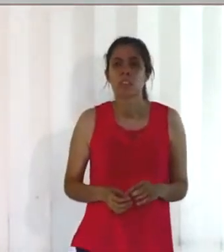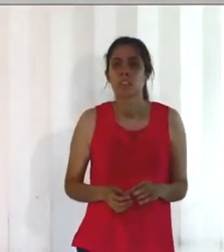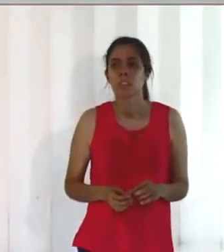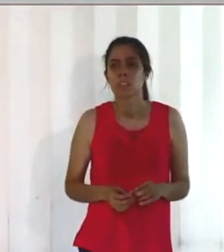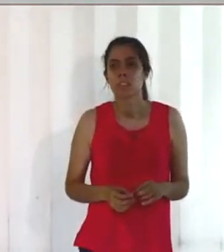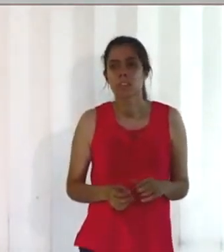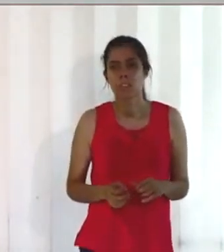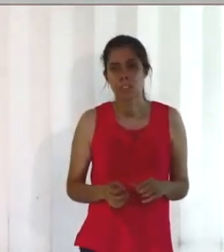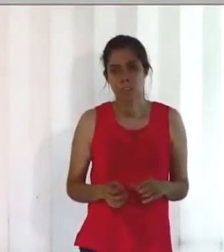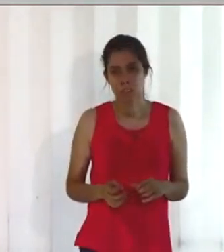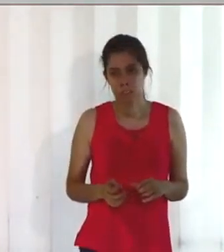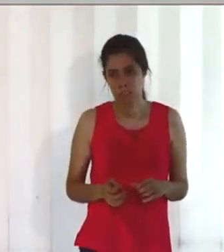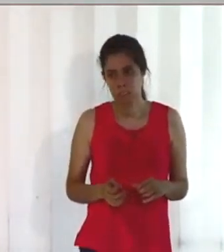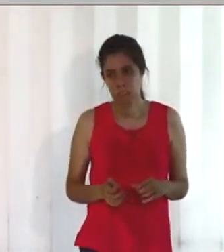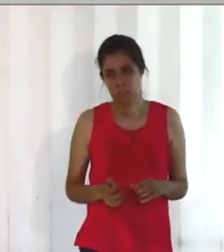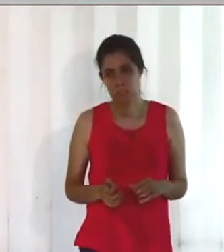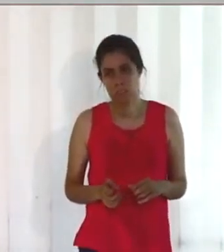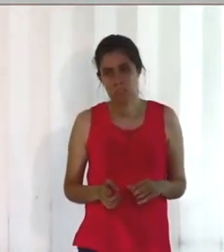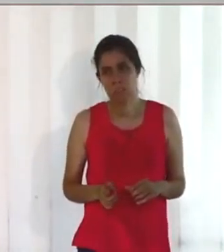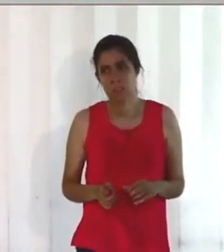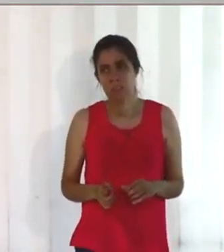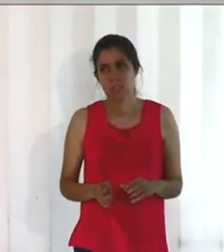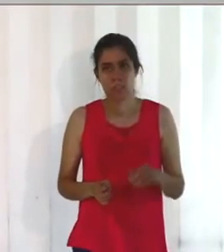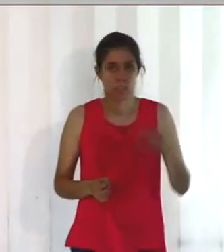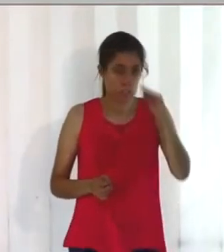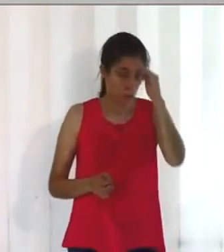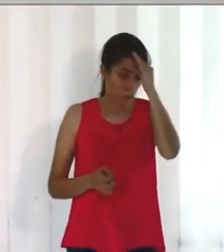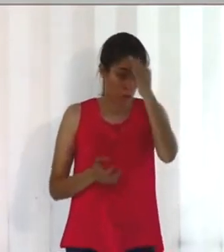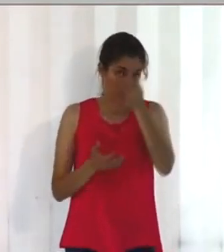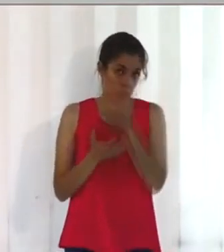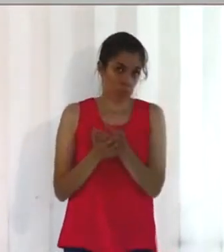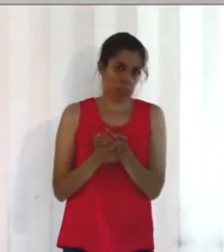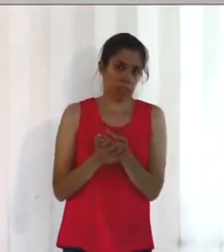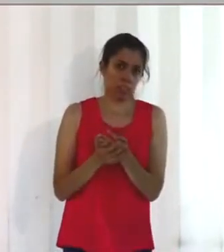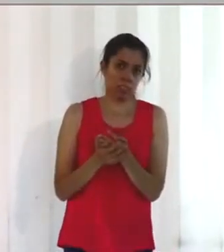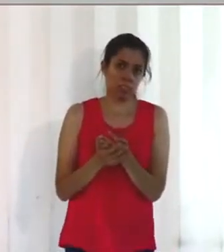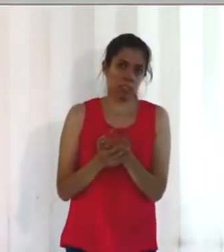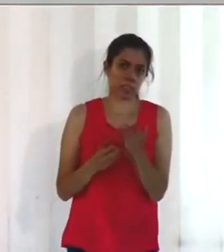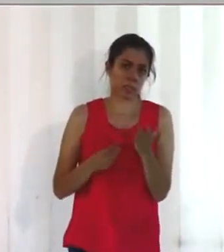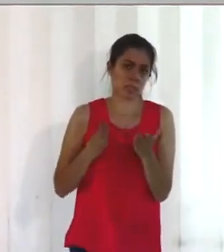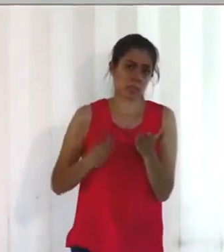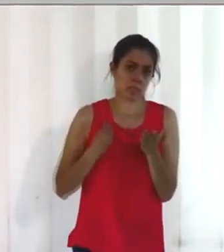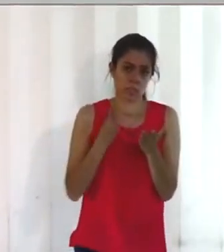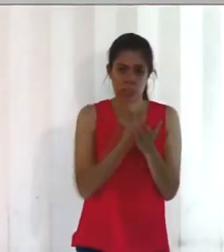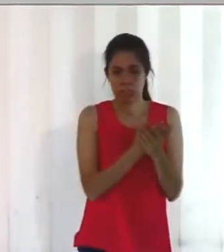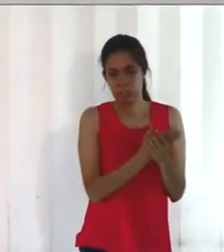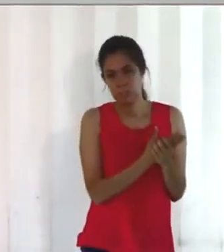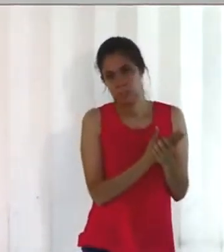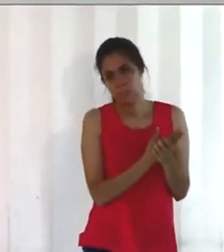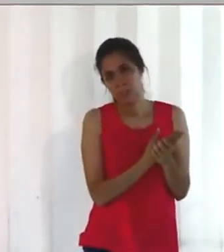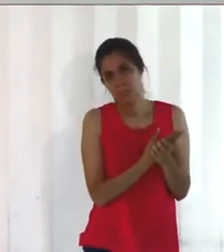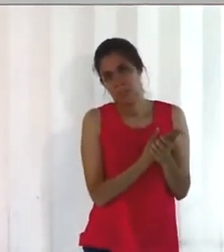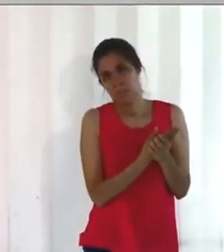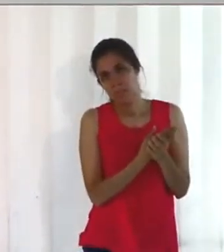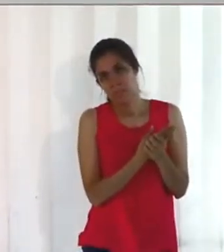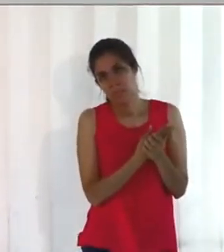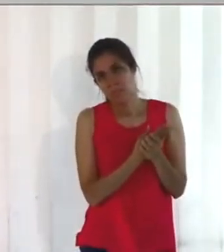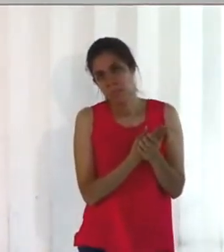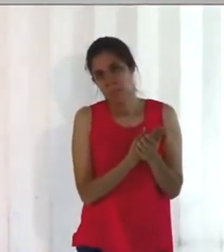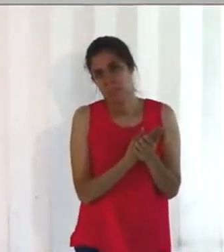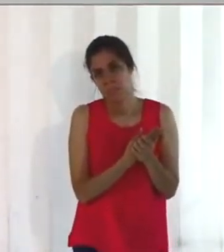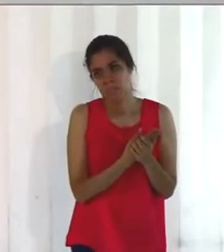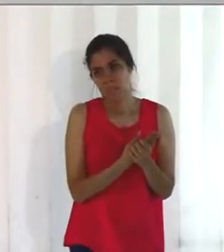que agrada a Deus é fé de quem se consagra ao Senhor, à luz do texto. A questão